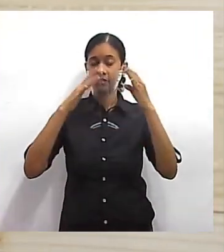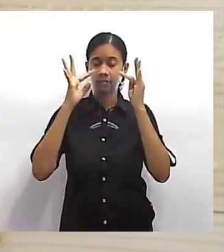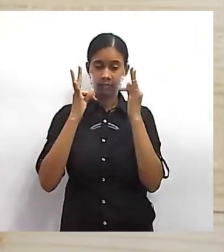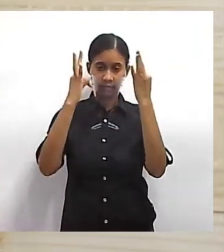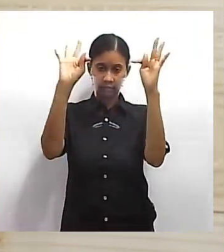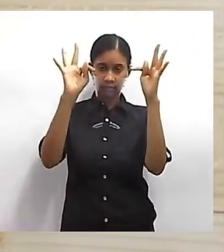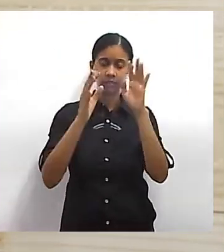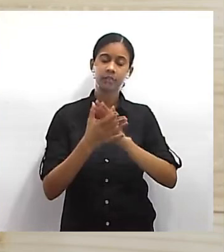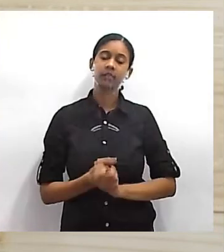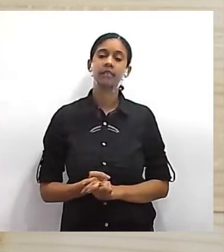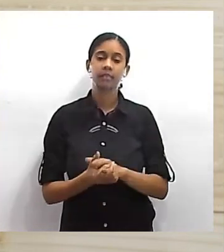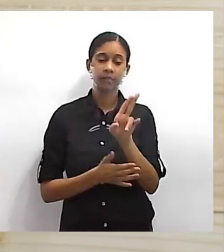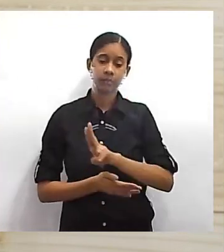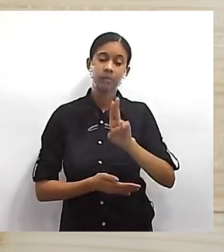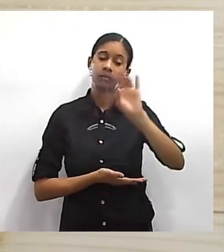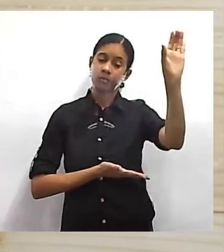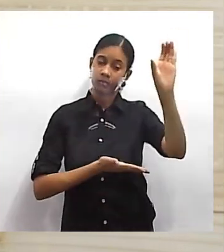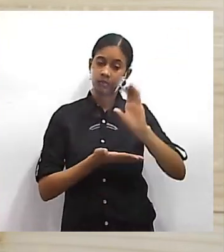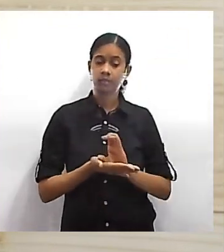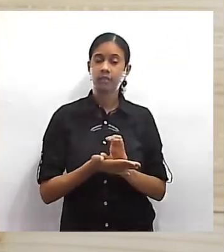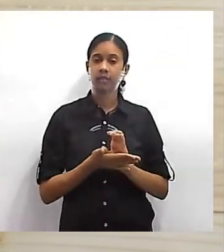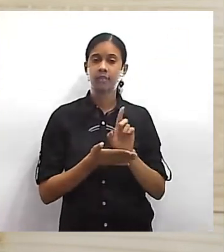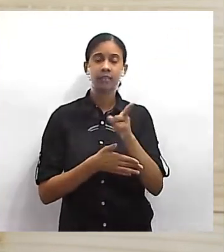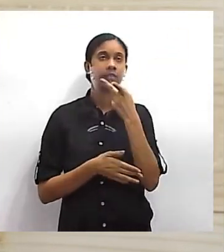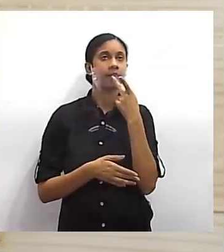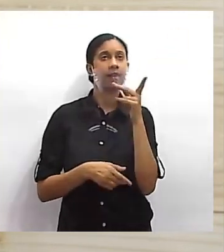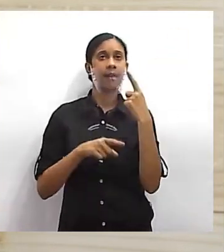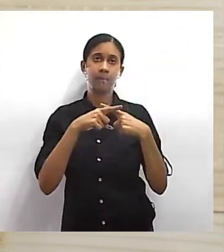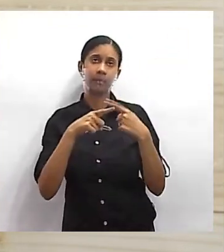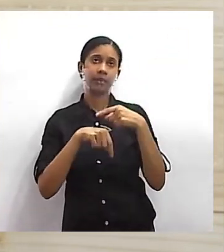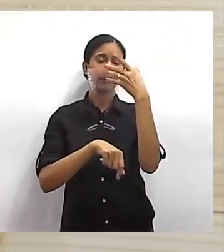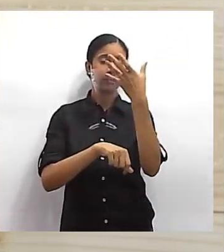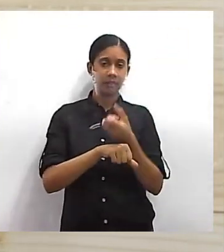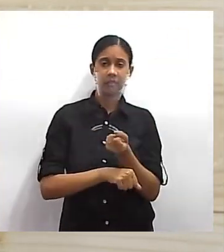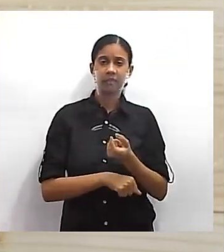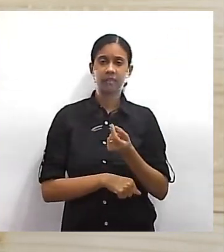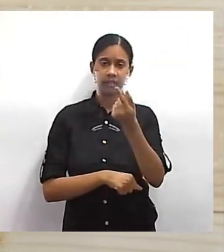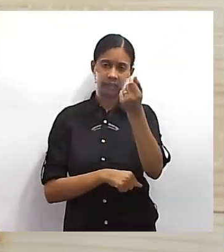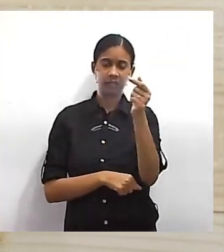de recursos. Eu não estou aqui demonizando o capitalismo. Eu falo que é necessário